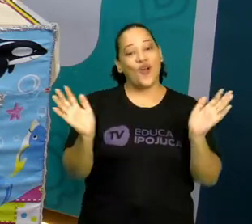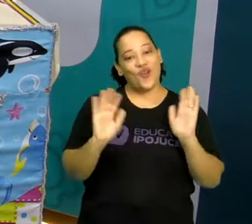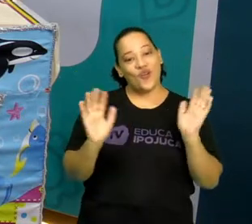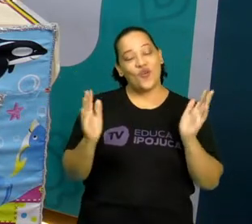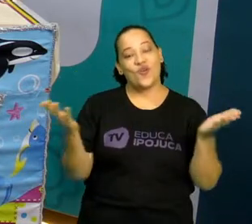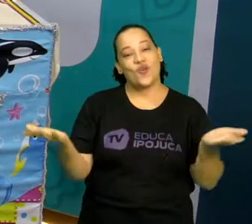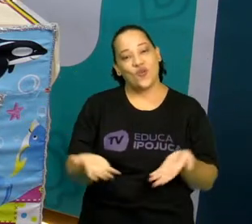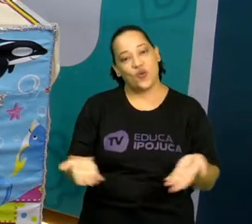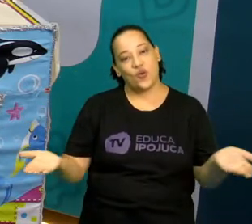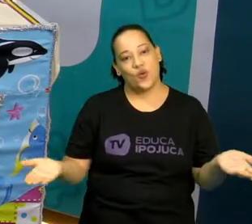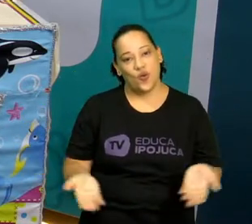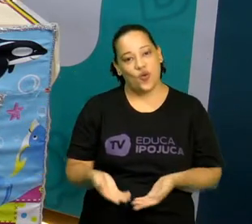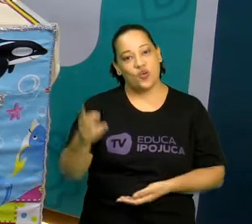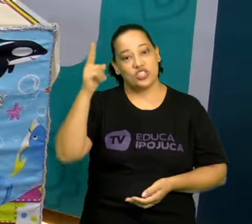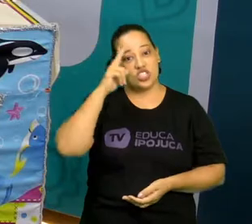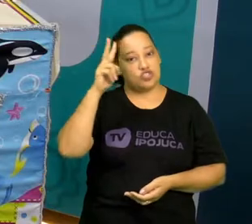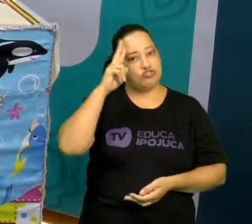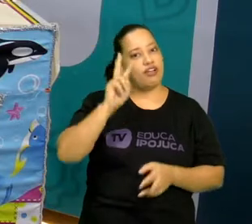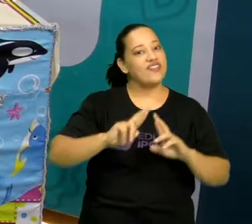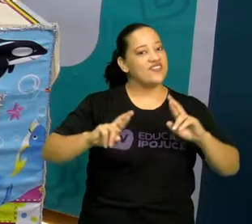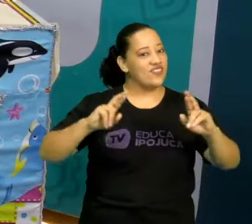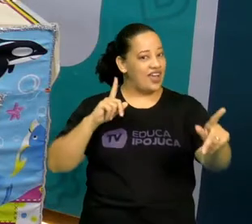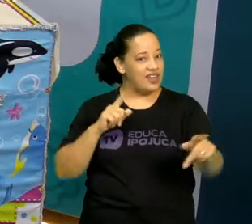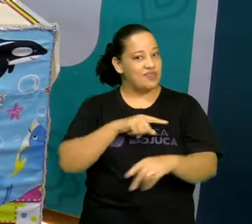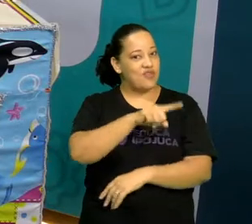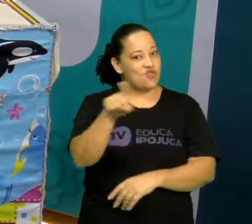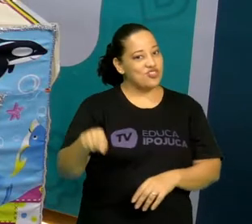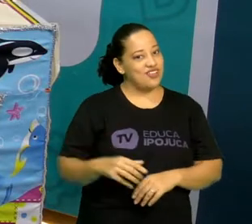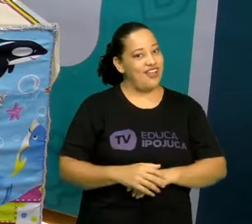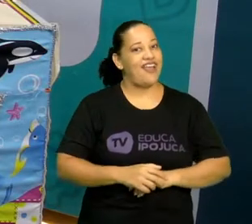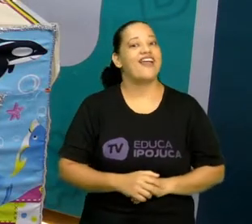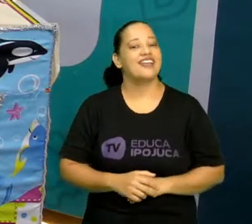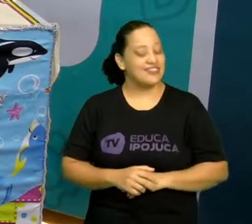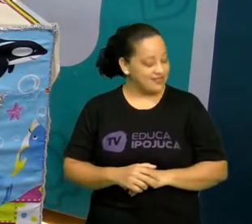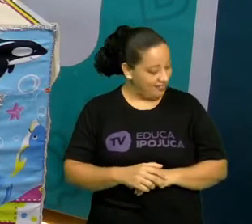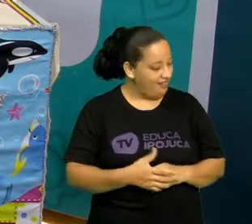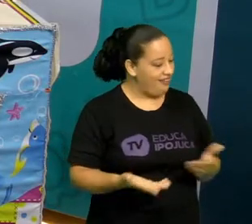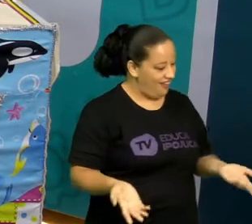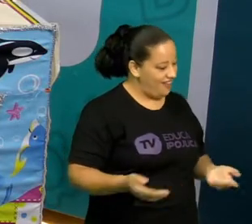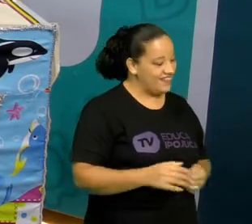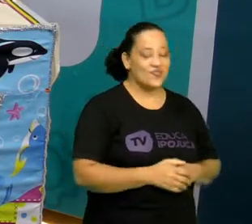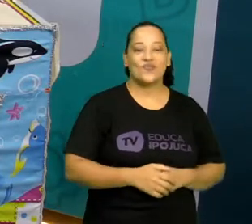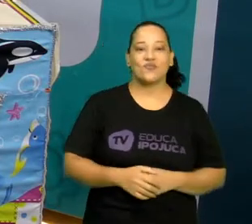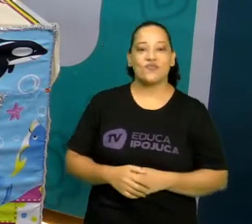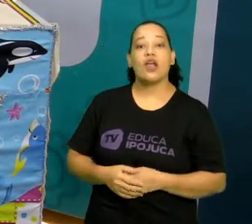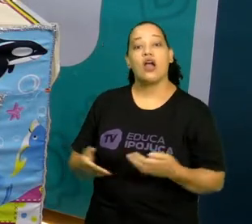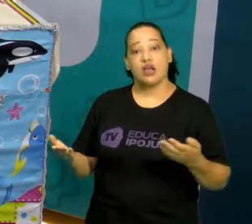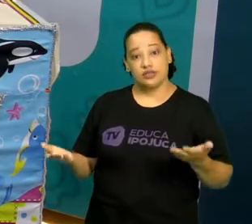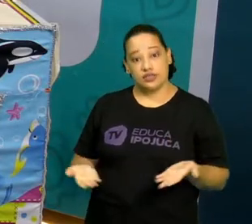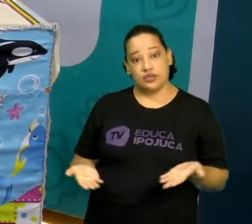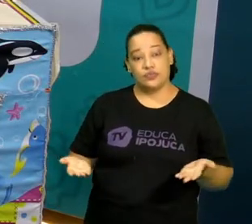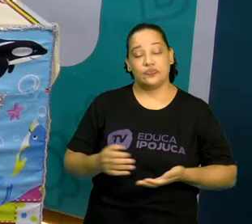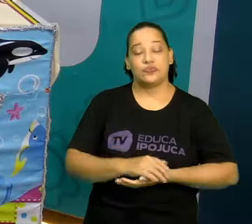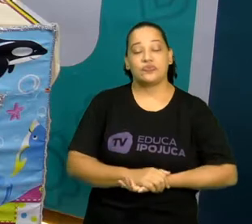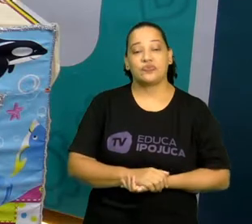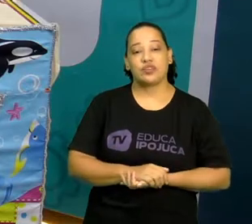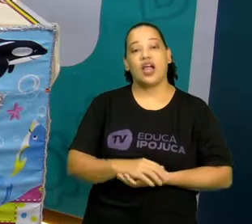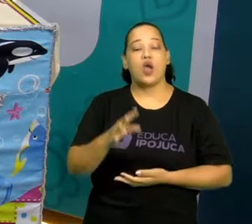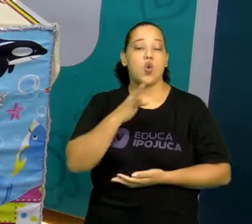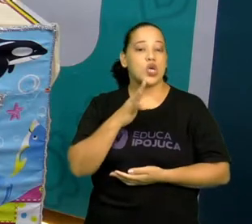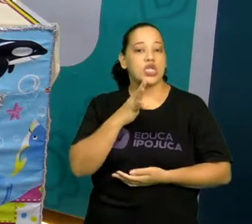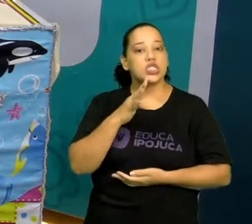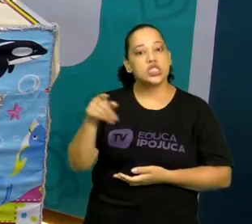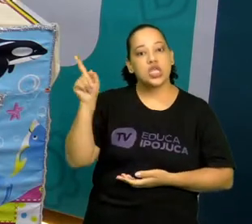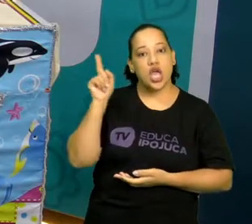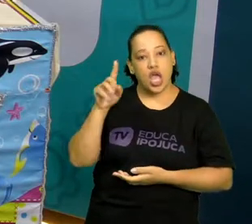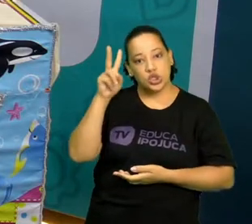Hoje, tia Lê trouxe uma história bem diferente para vocês, né, leiturinha? Isso mesmo! Mas, pra gente conhecer essa nova história que